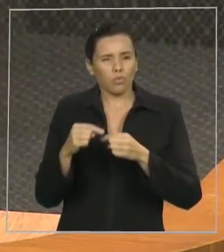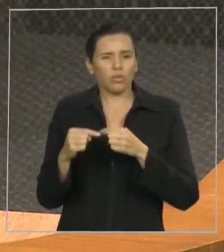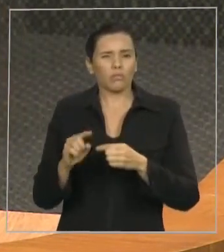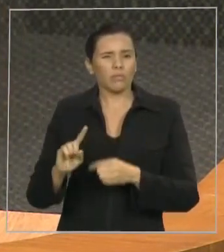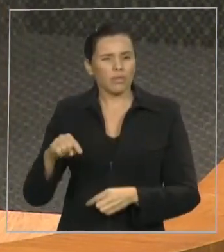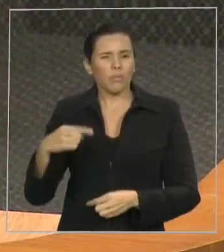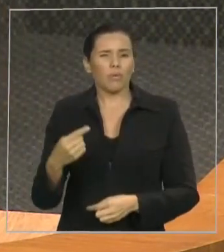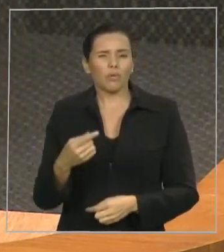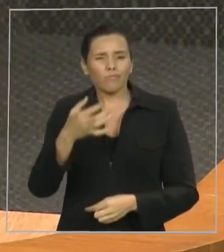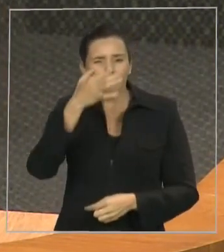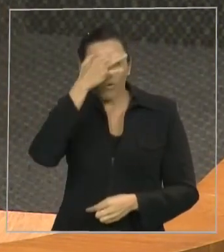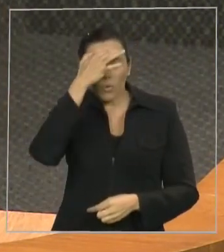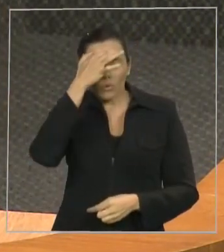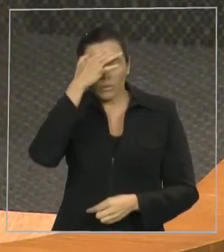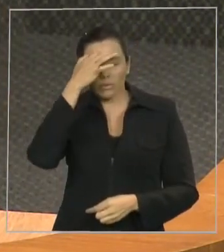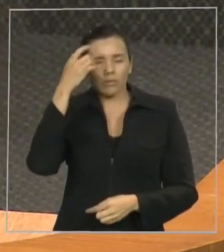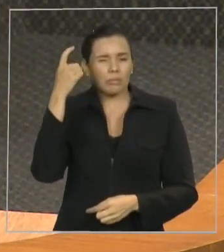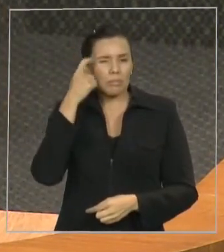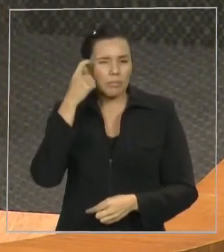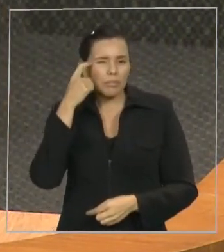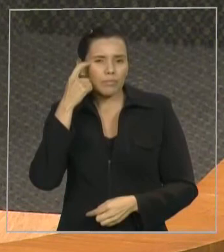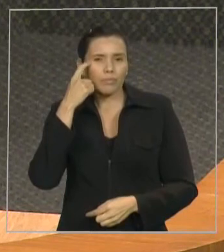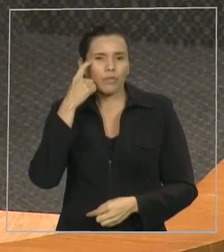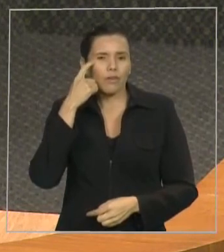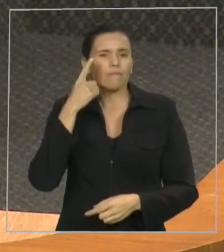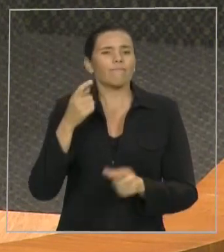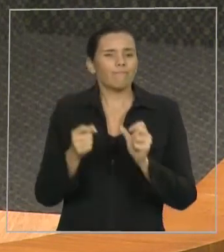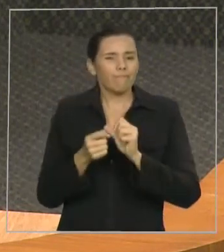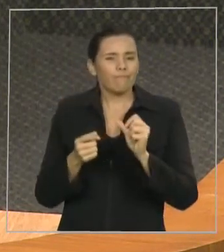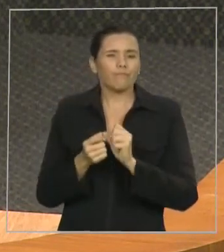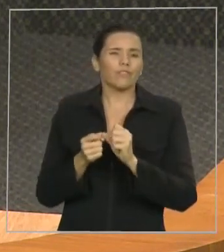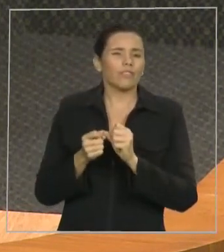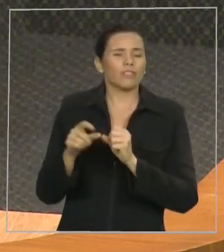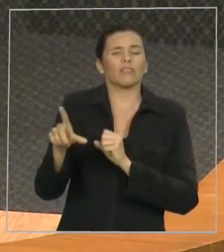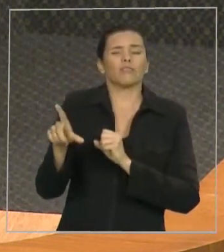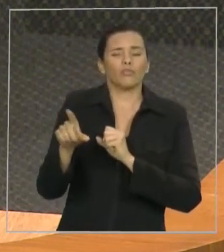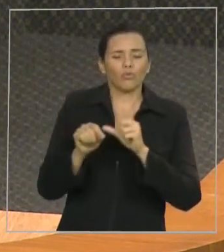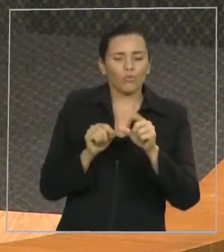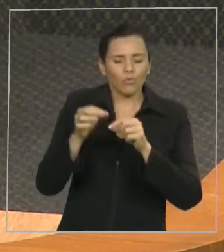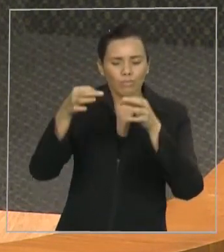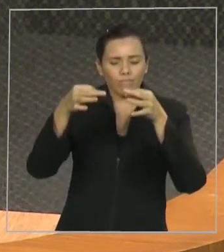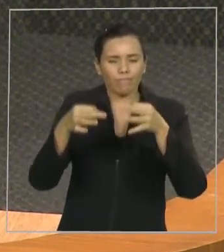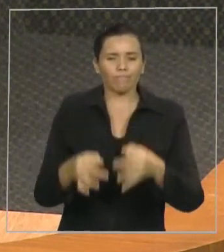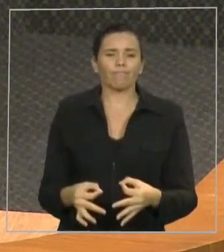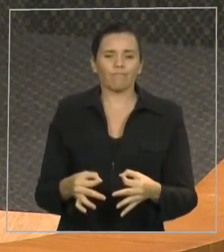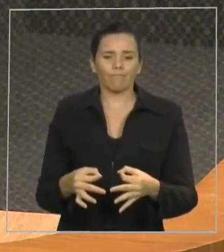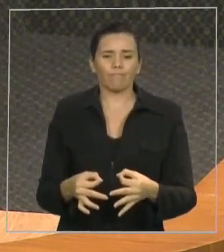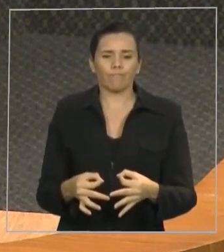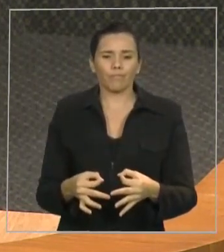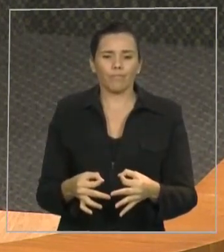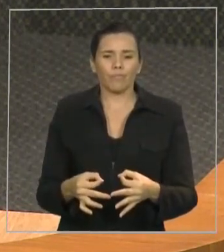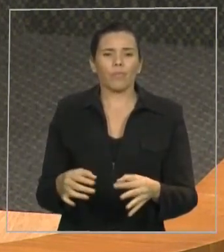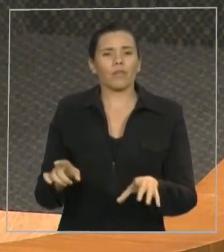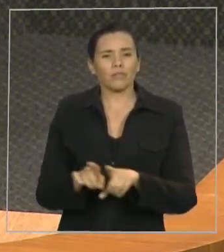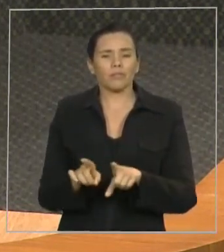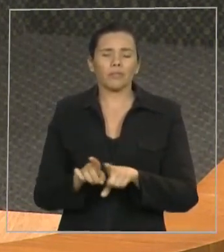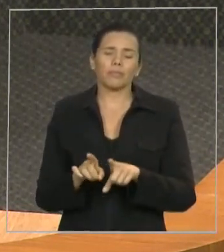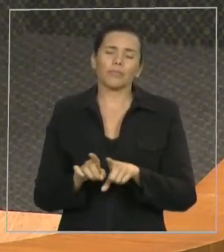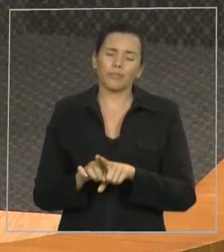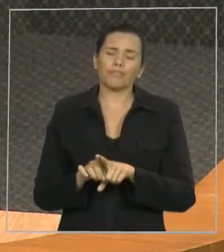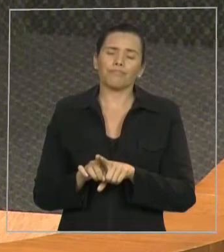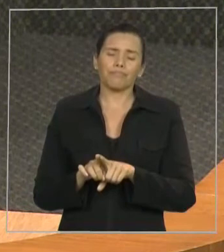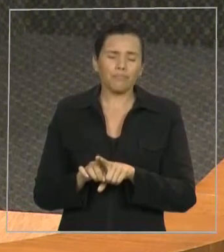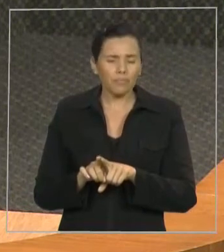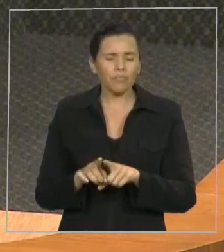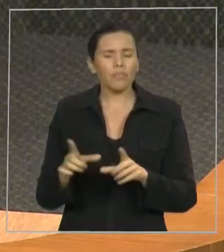a profundidade necessária, se posicionou corretamente, ao lado do povo, contra as reformas do governo